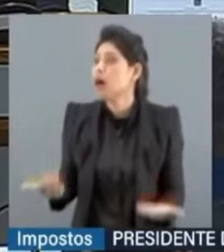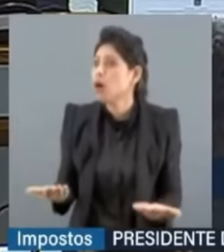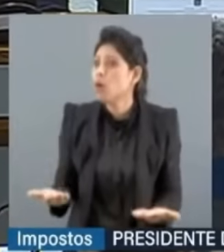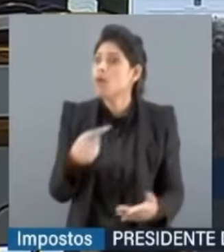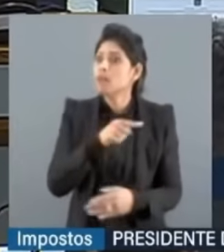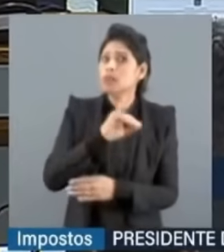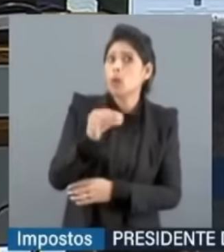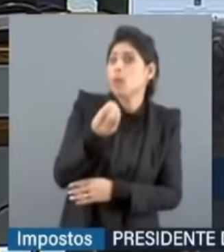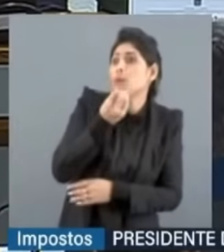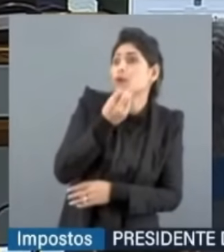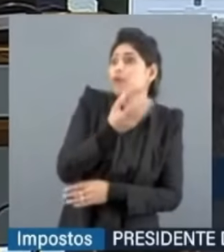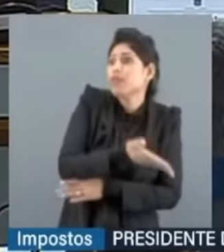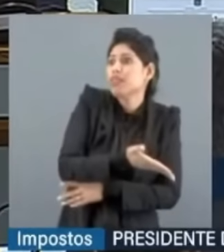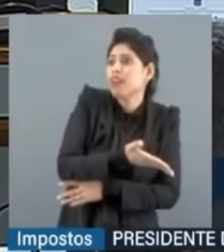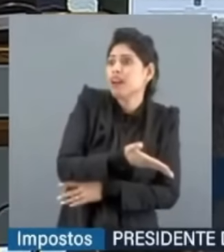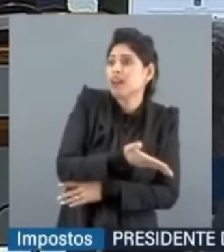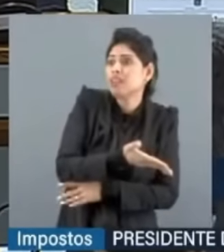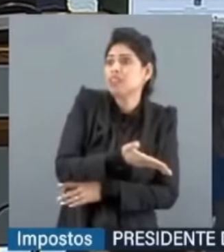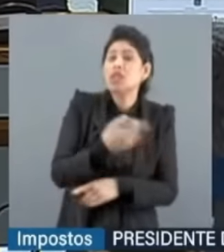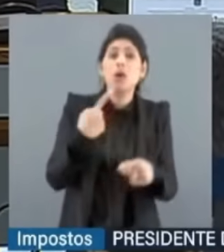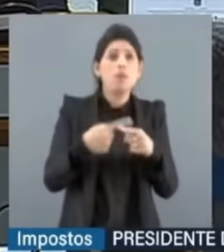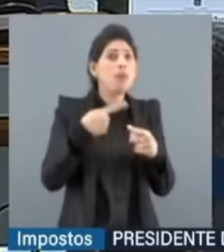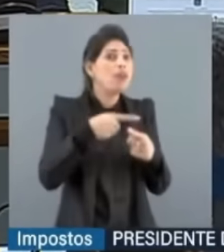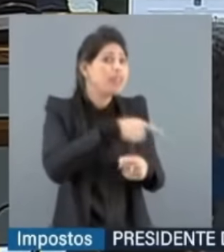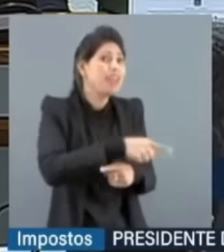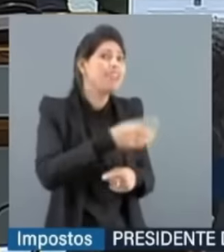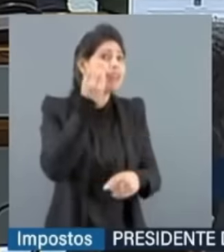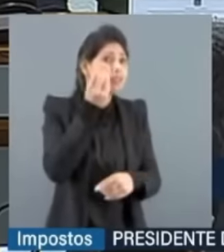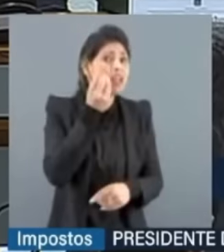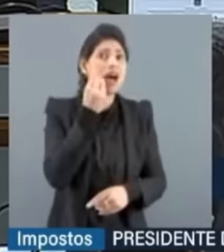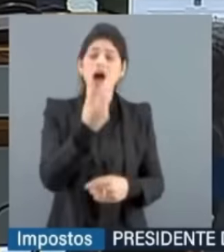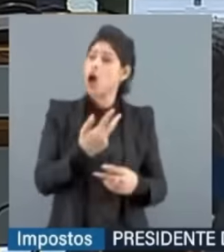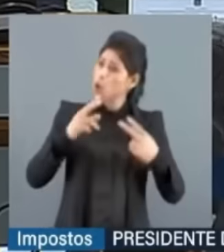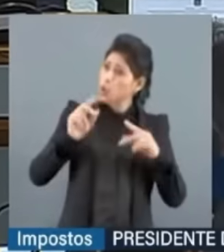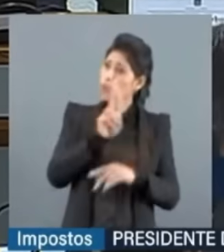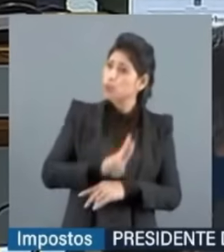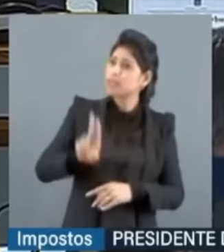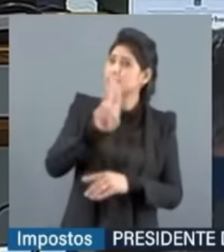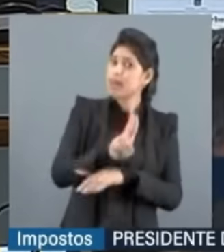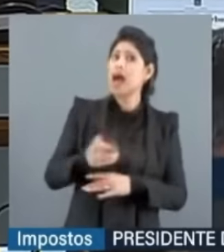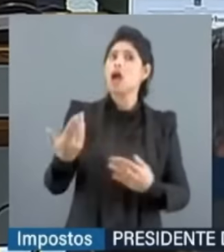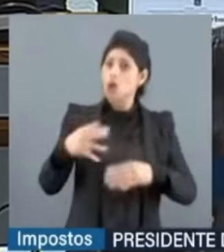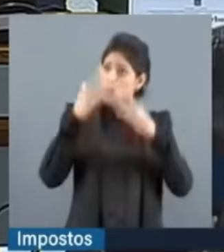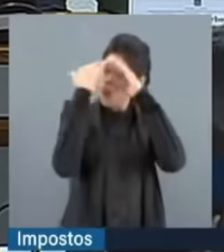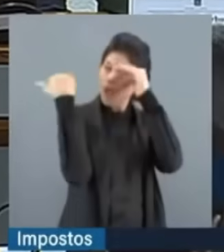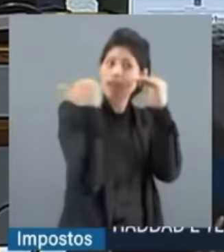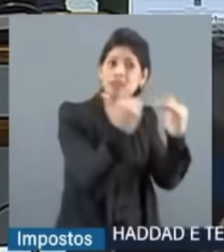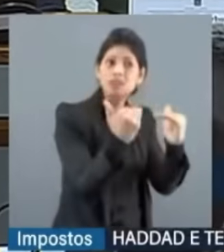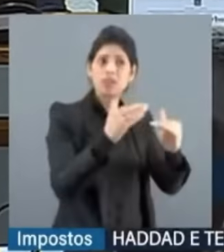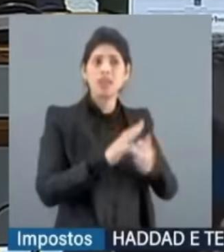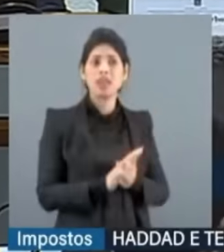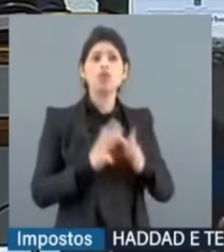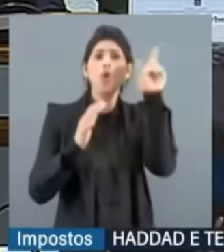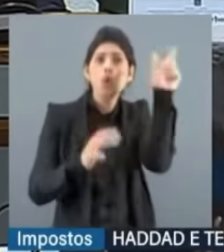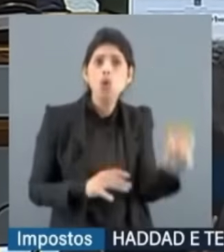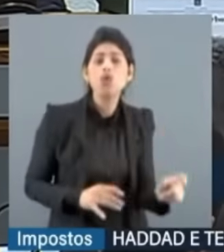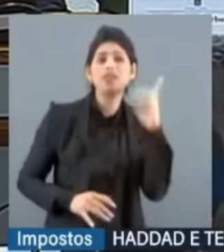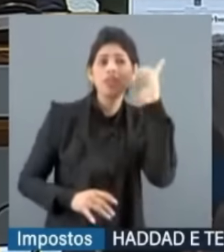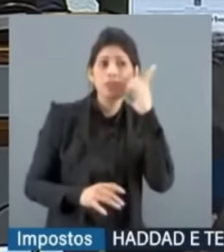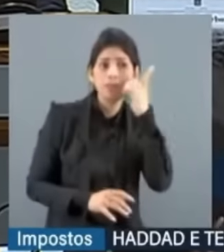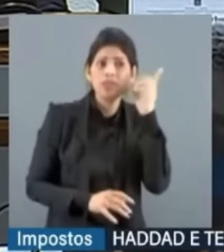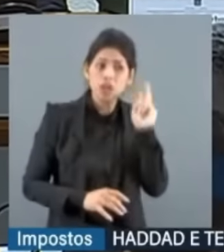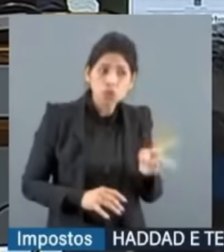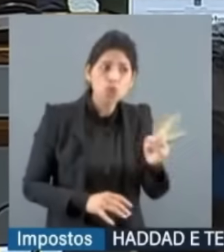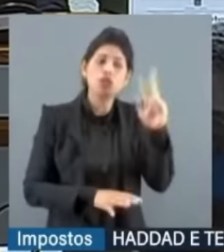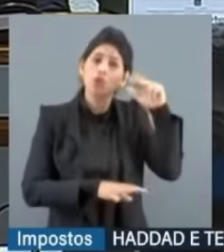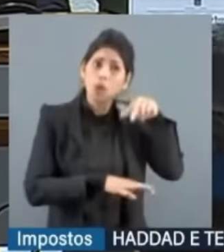oportunidade dos parlamentares usar a tribuna com devido respeito, que é o que o deputado Rubem se manteve. Parabéns